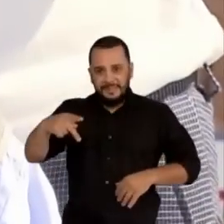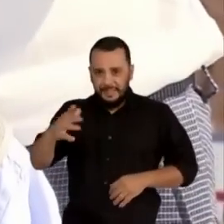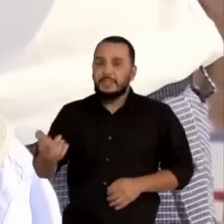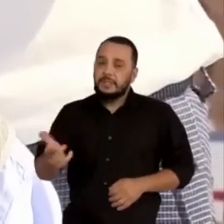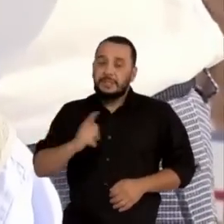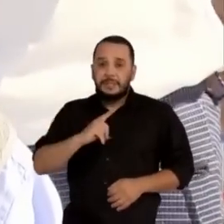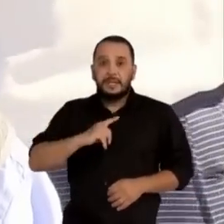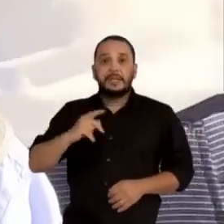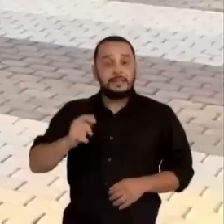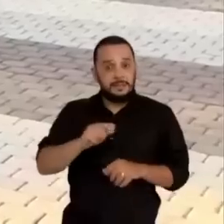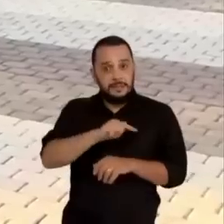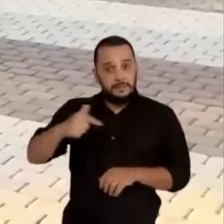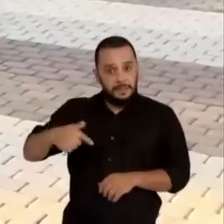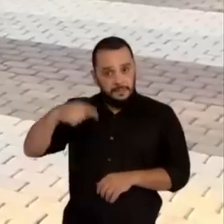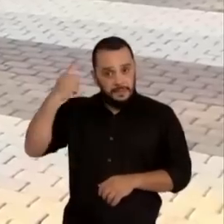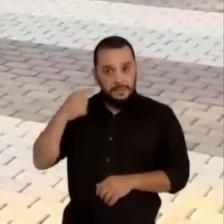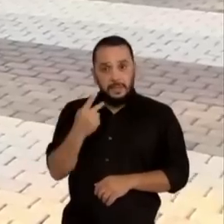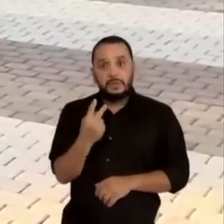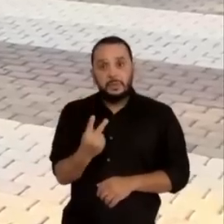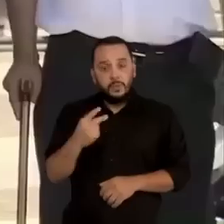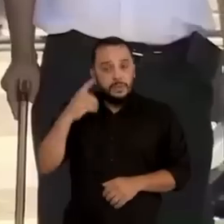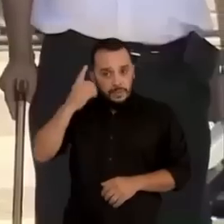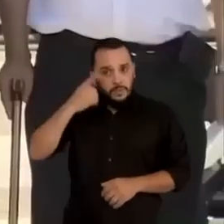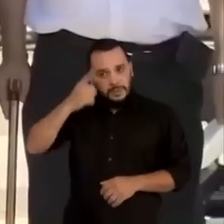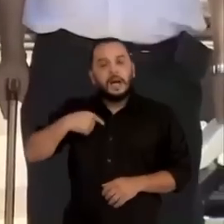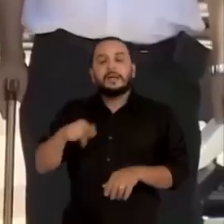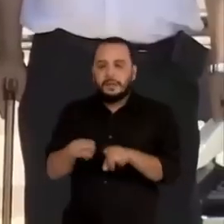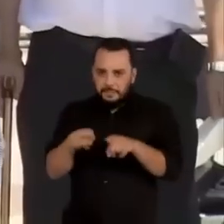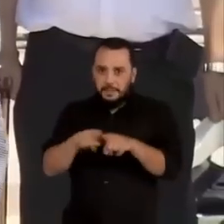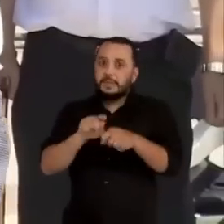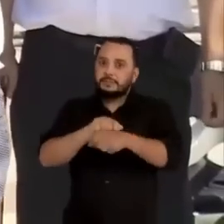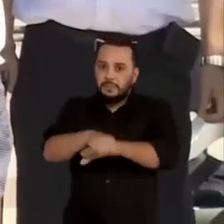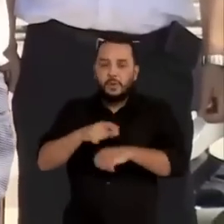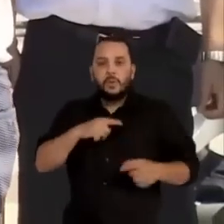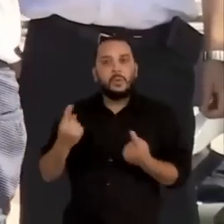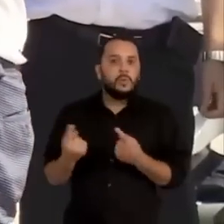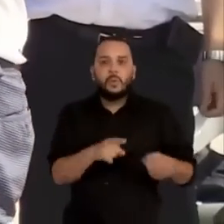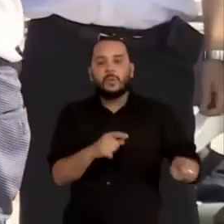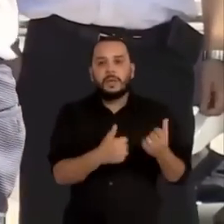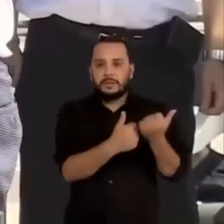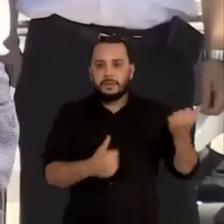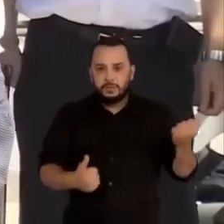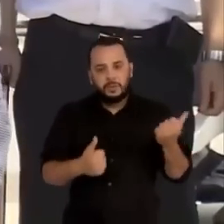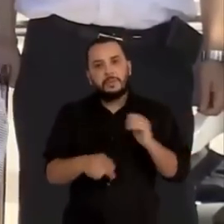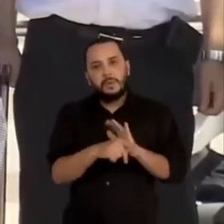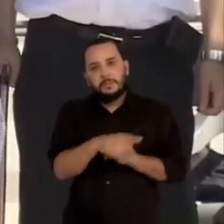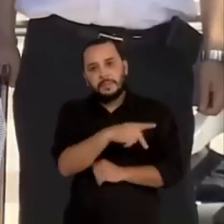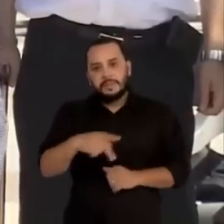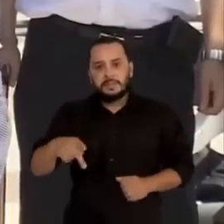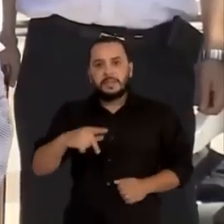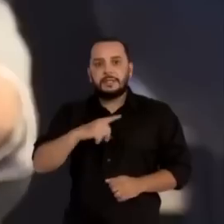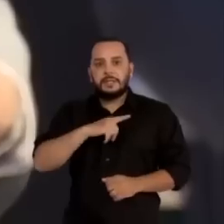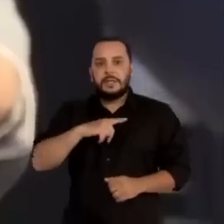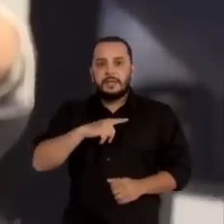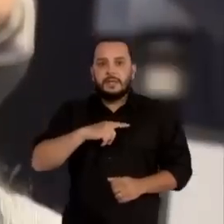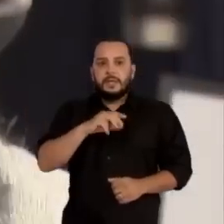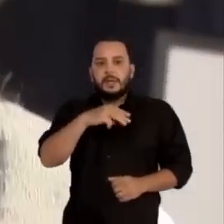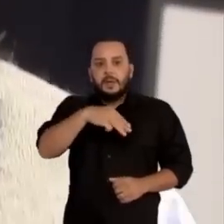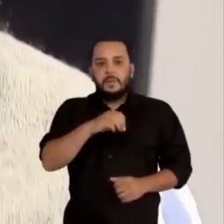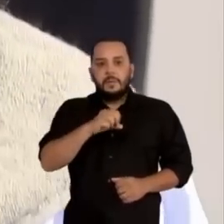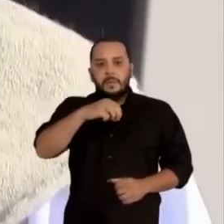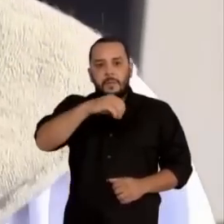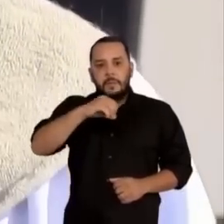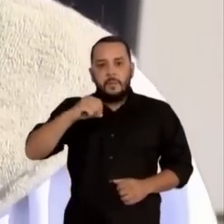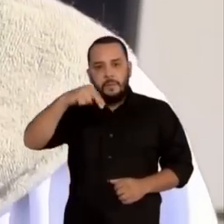2 deputadas também rasparam os cabelos em protesto contra um assessor do presidente sul-coreano, Moon Jae-in. Raspar